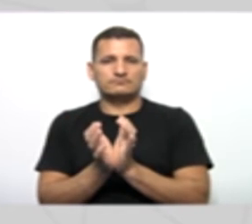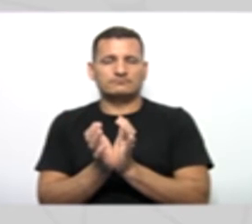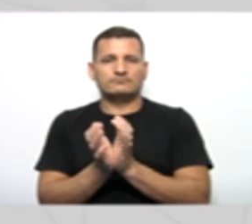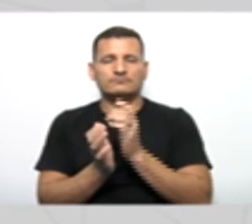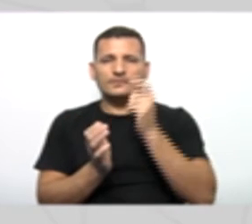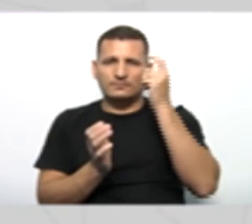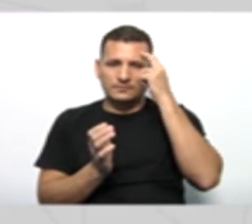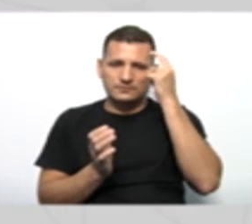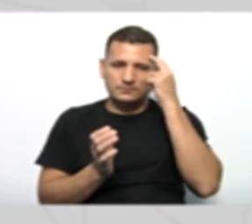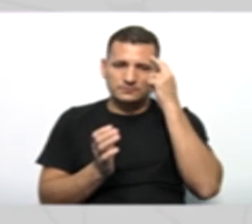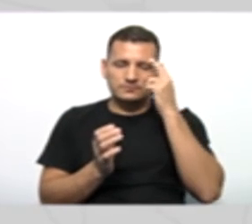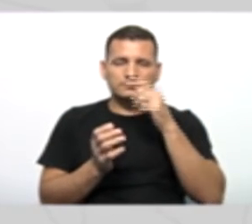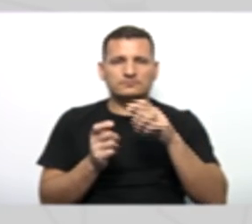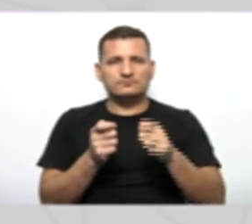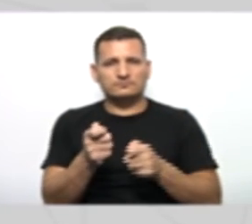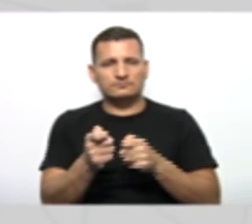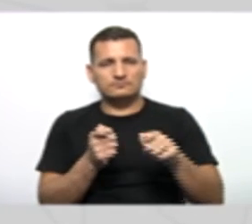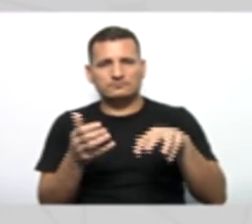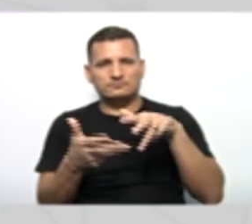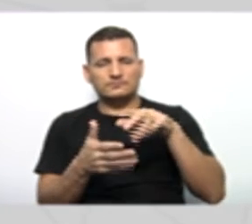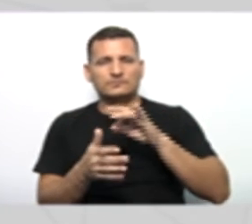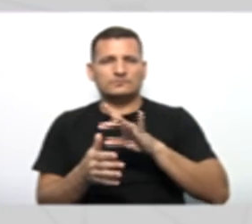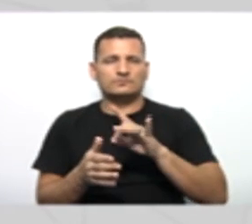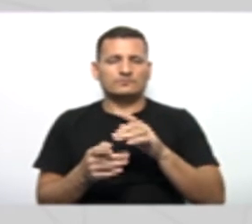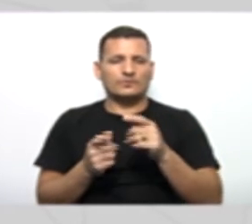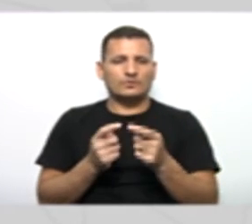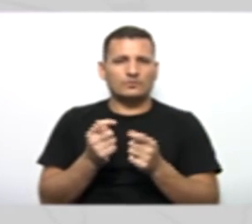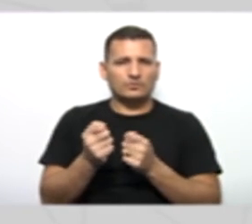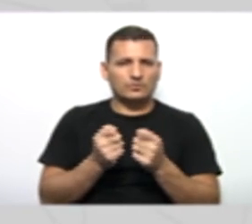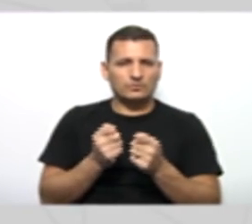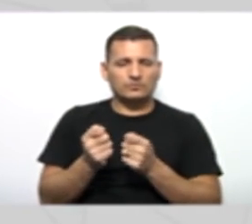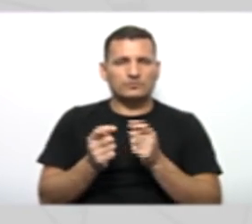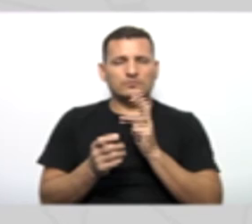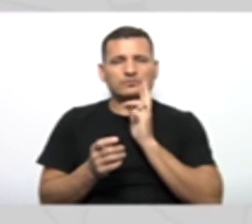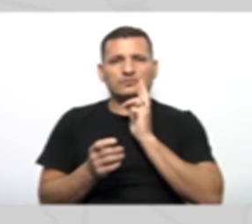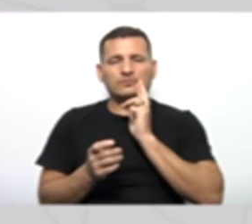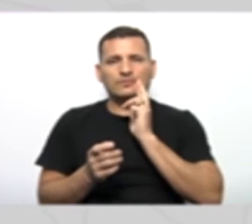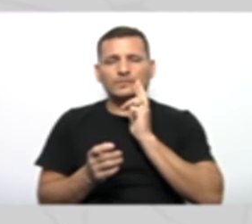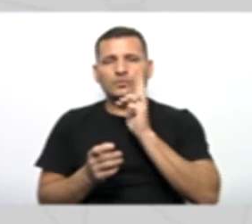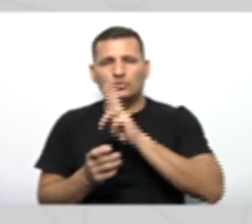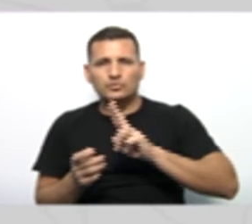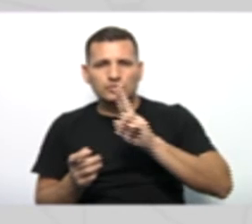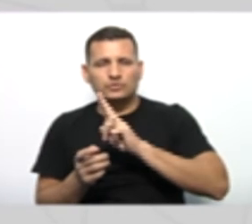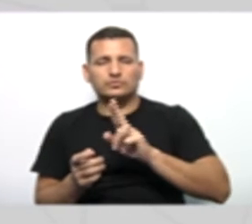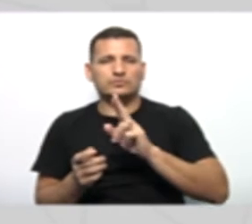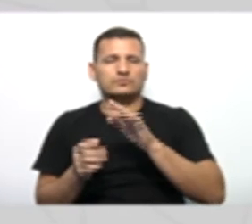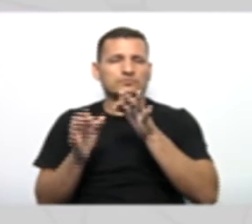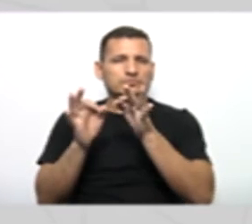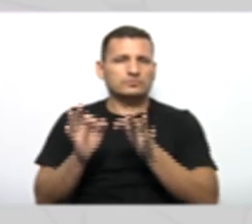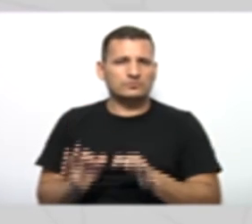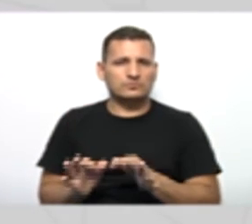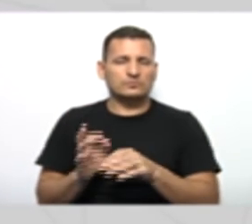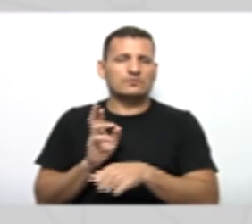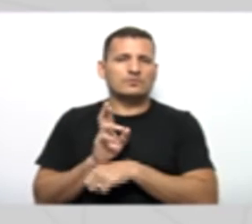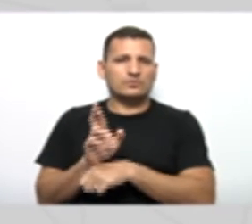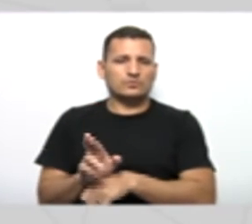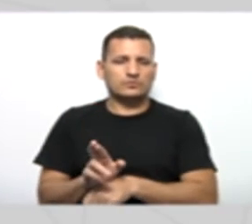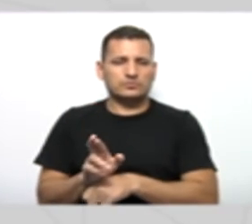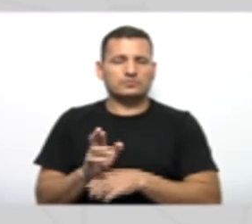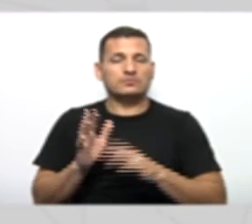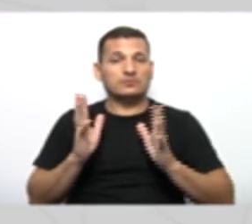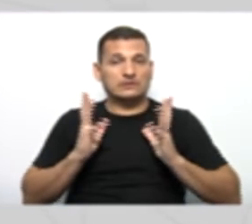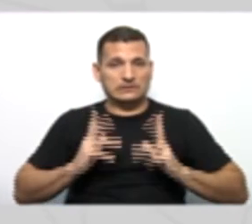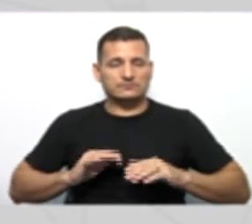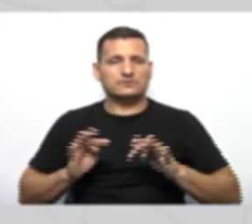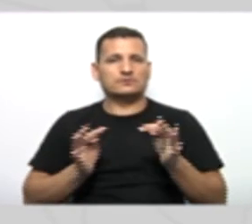desenvolvimento econômico, através do uso racional de recursos ambientais e tecnologias limpas e eficientes. Alguns